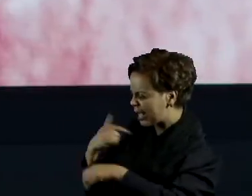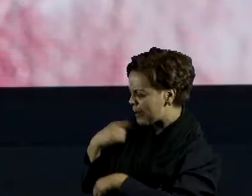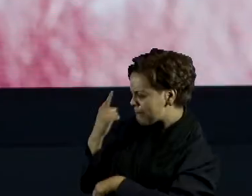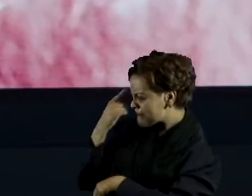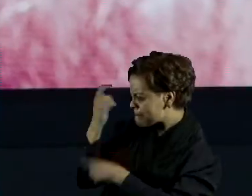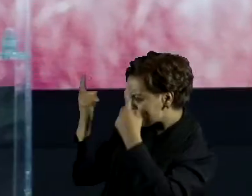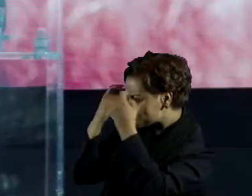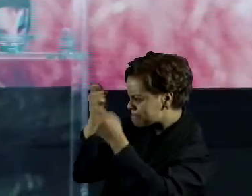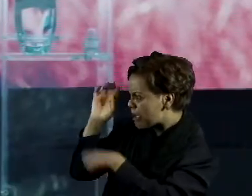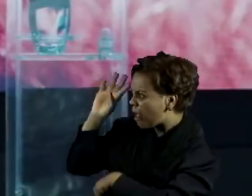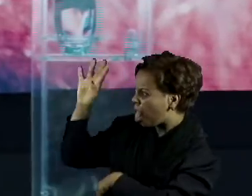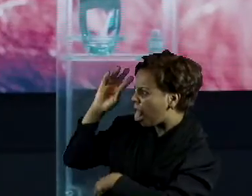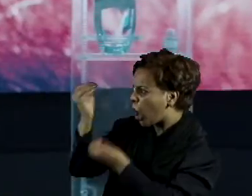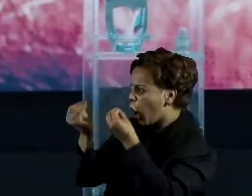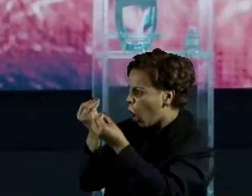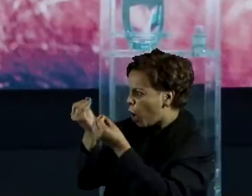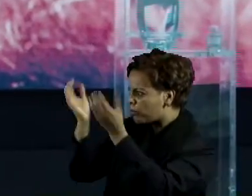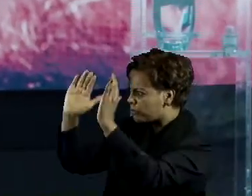ser.